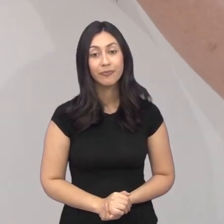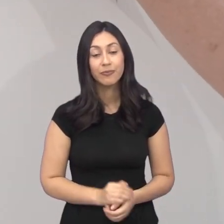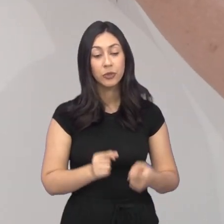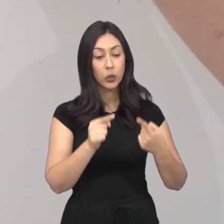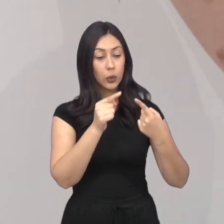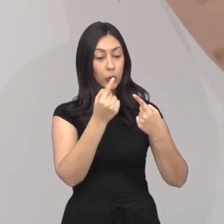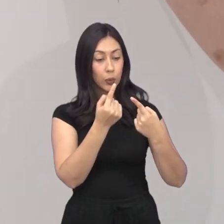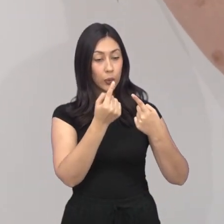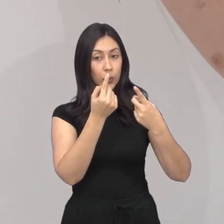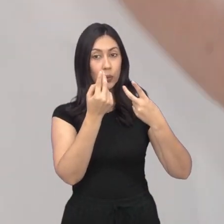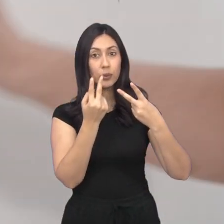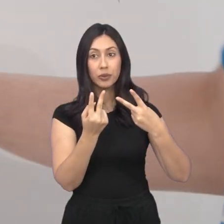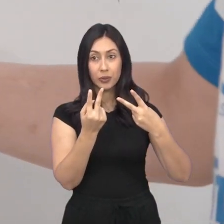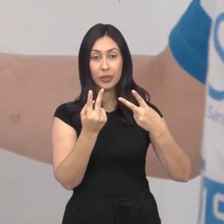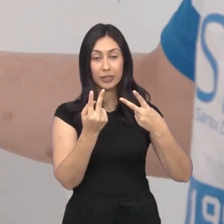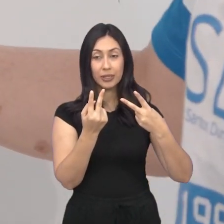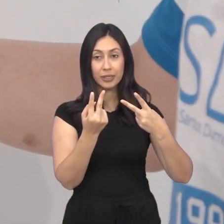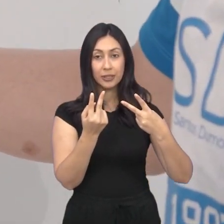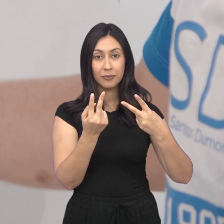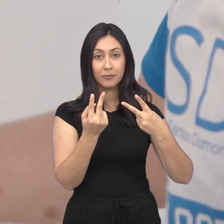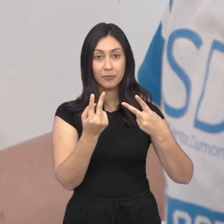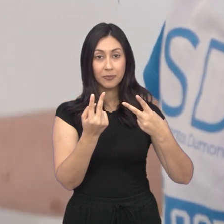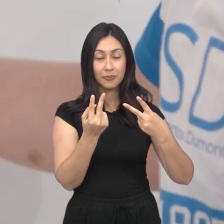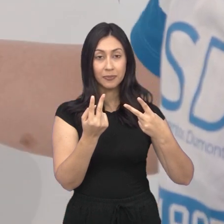Certo? 1 e 2.